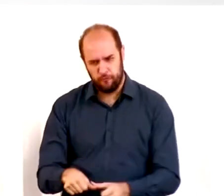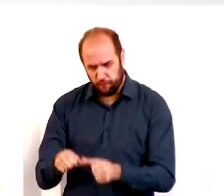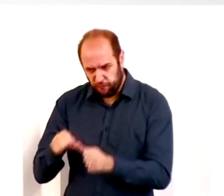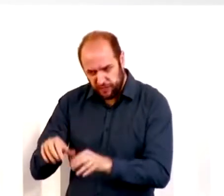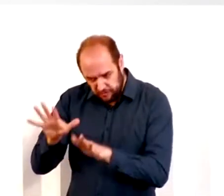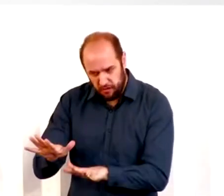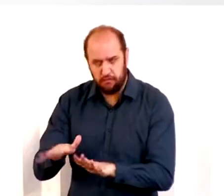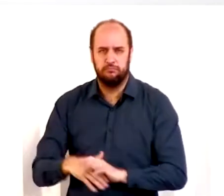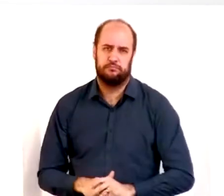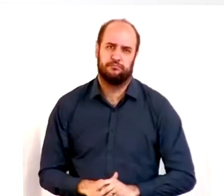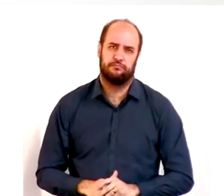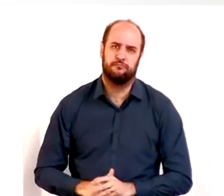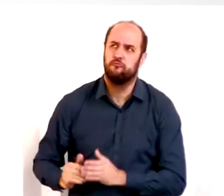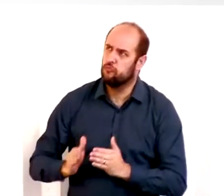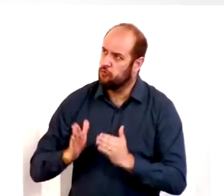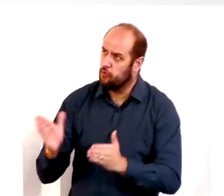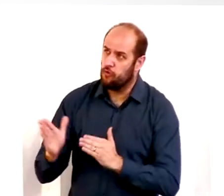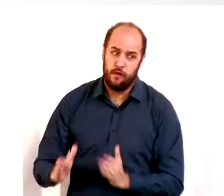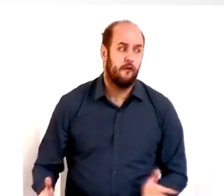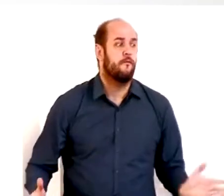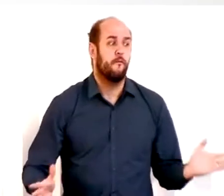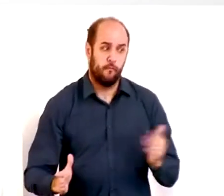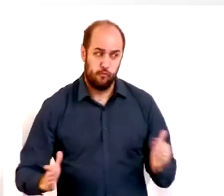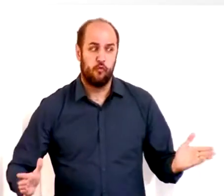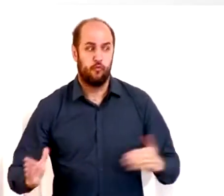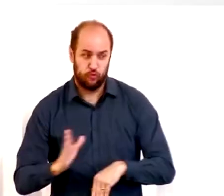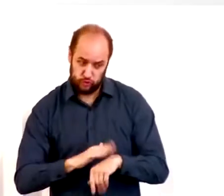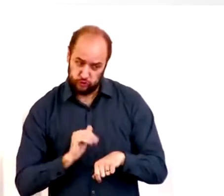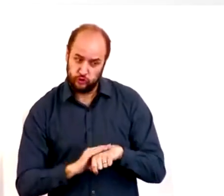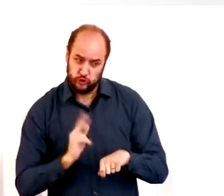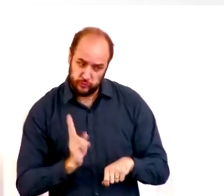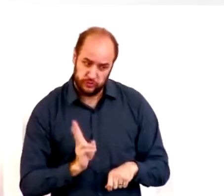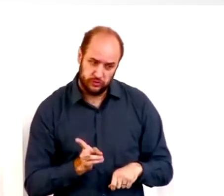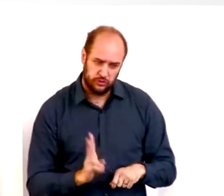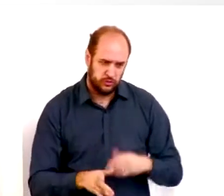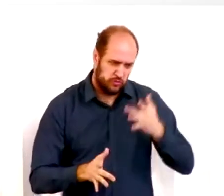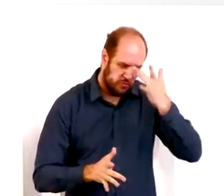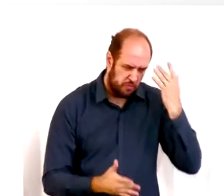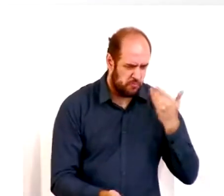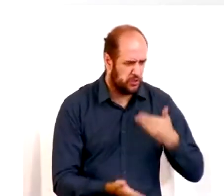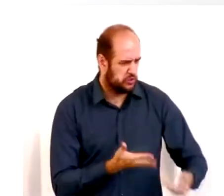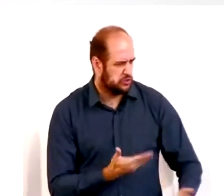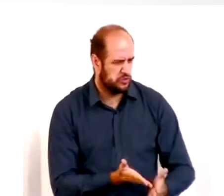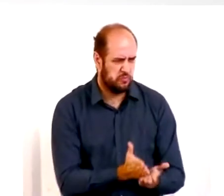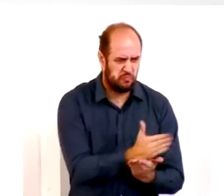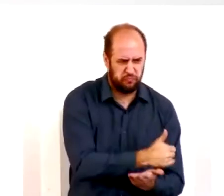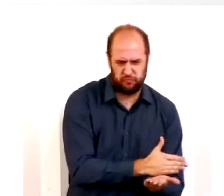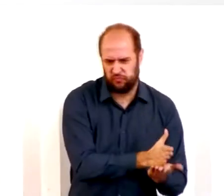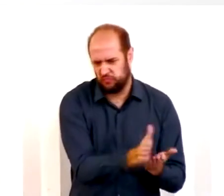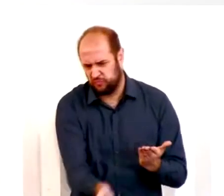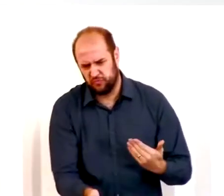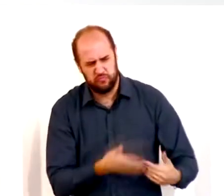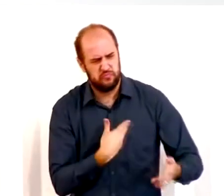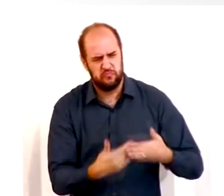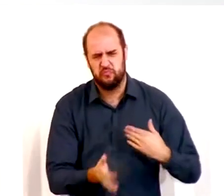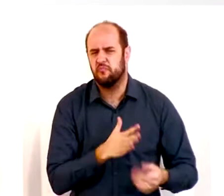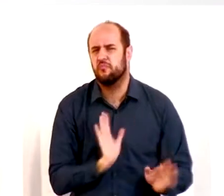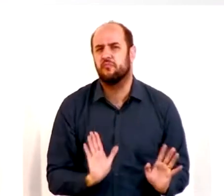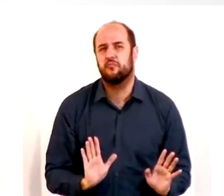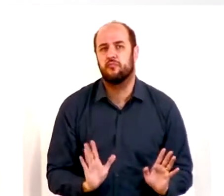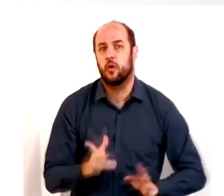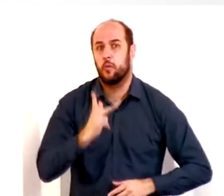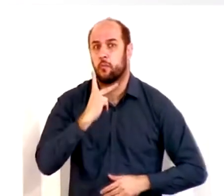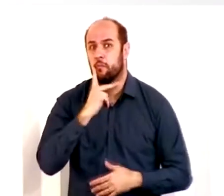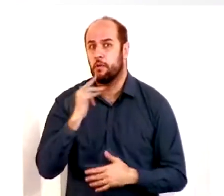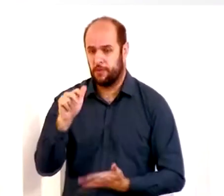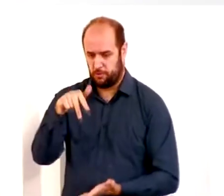manter-se ali. E vai insistir com eles, seja com o perdido, com a perdida, com o desviado, com a desviada, seja o que for. O